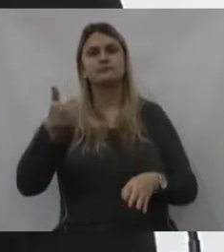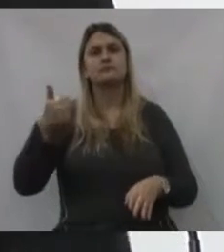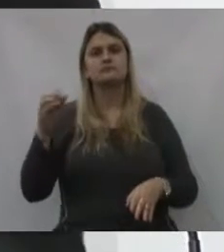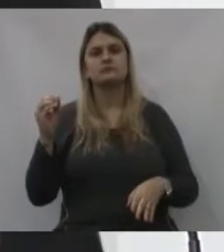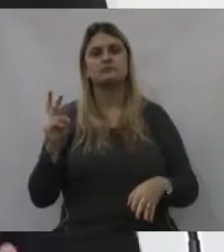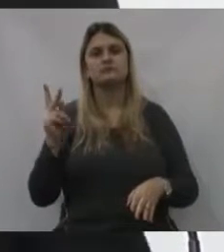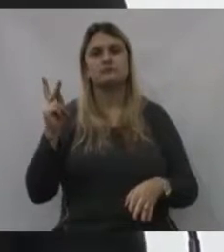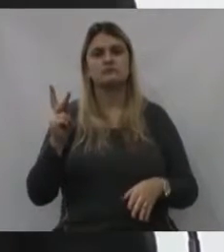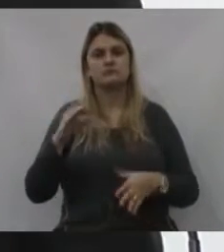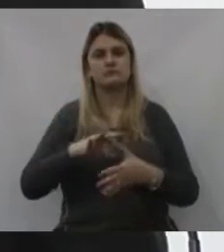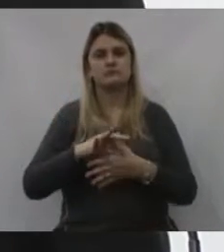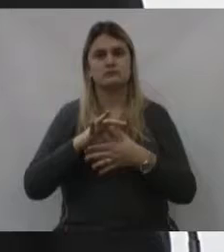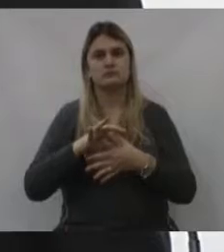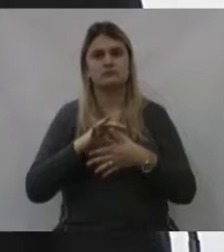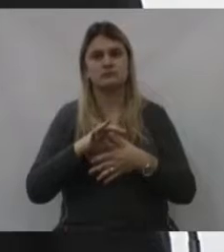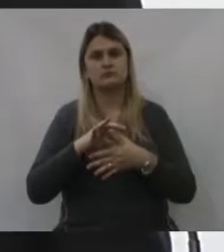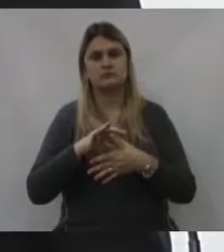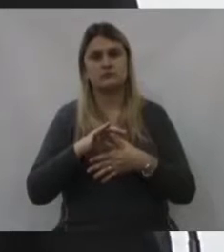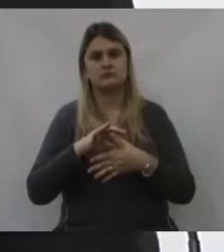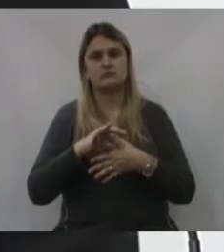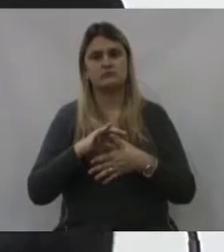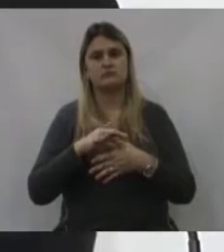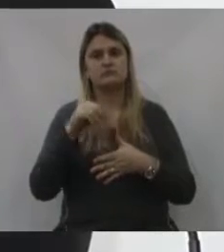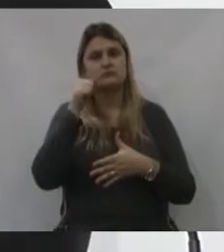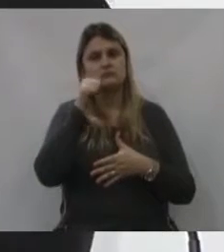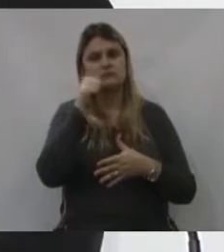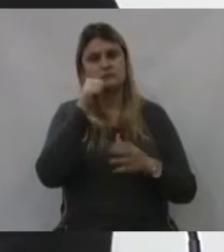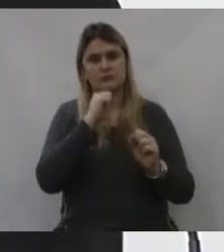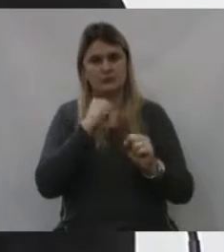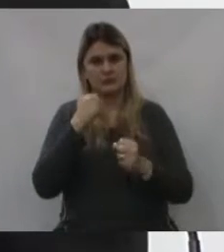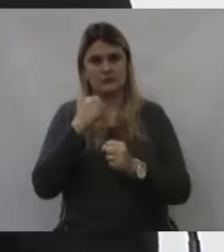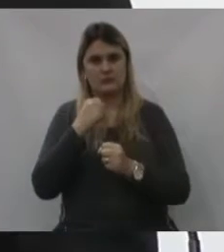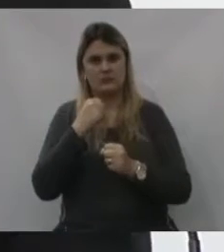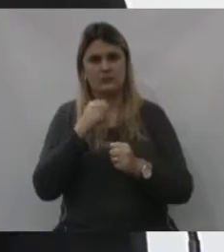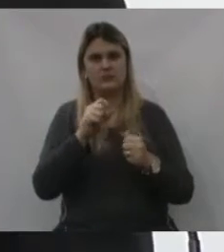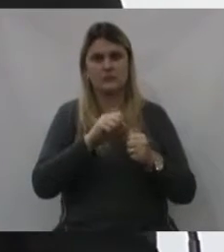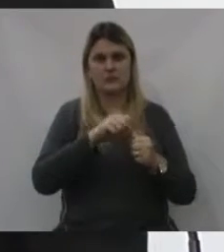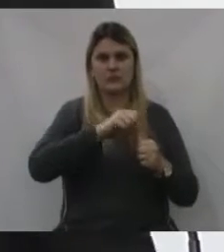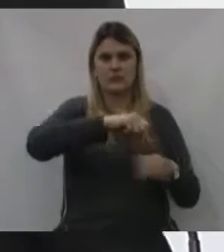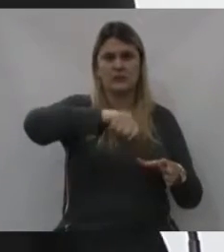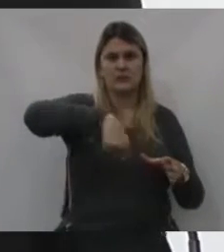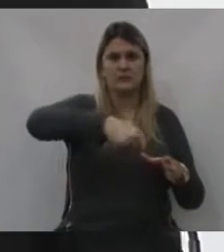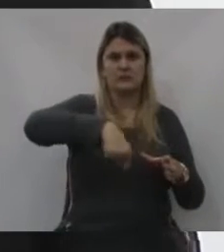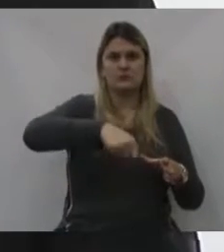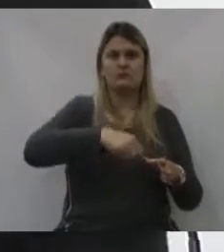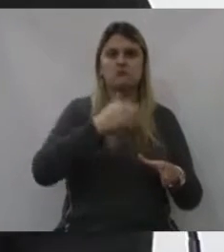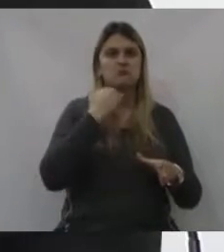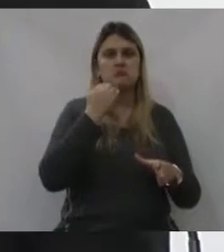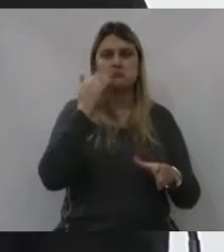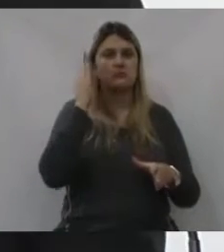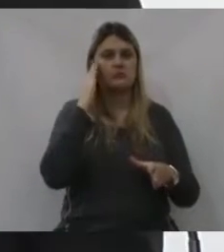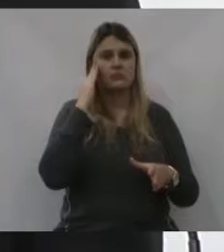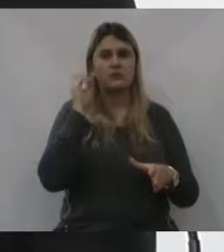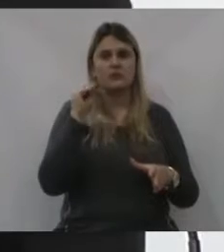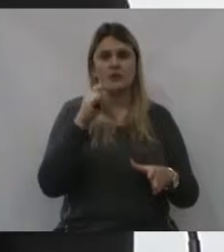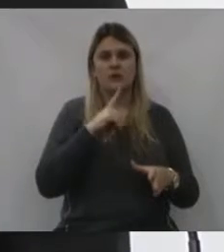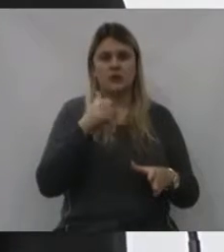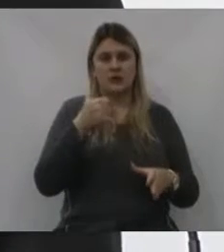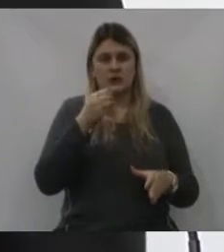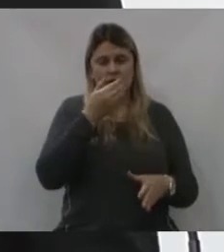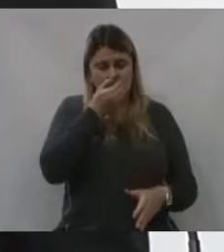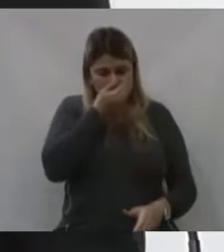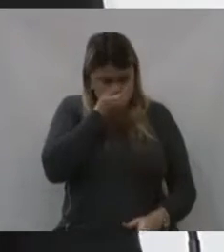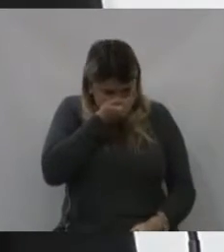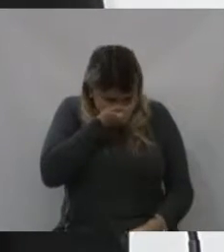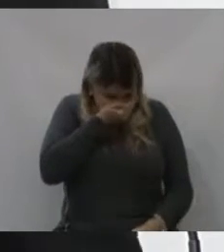tem aqui 10 quilos de carne moída. A zeladora geralmente pega e bota na panela, ninguém confere se tem